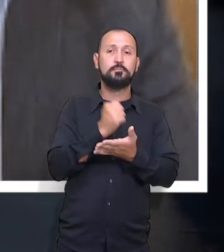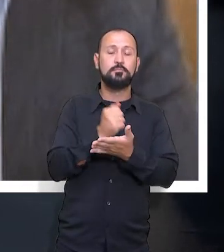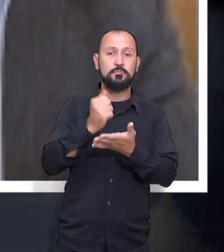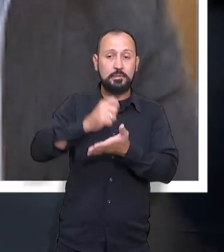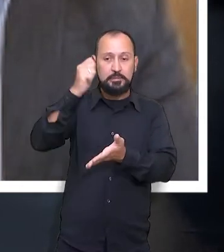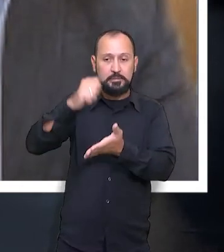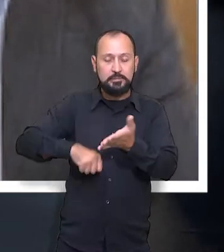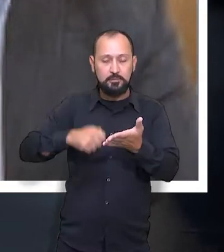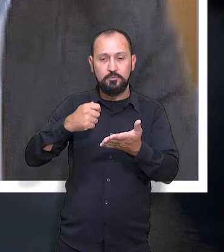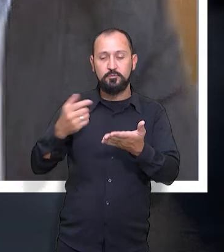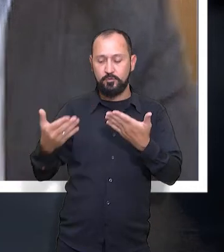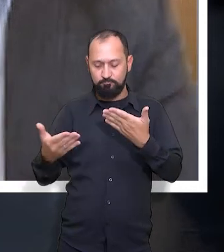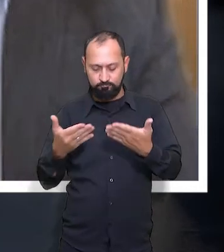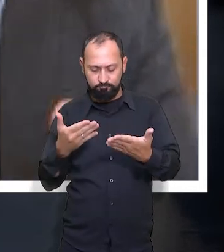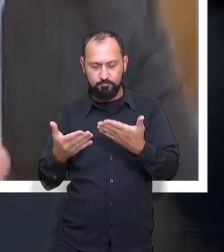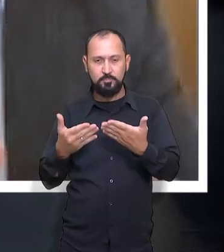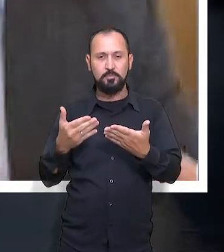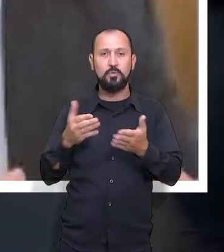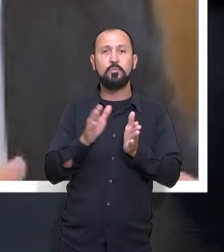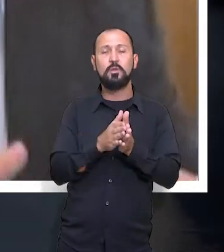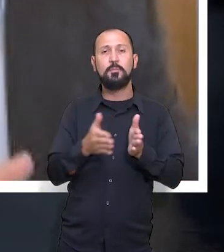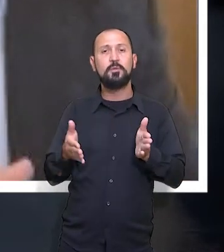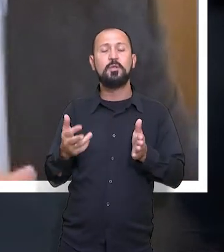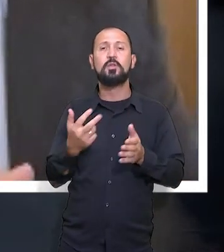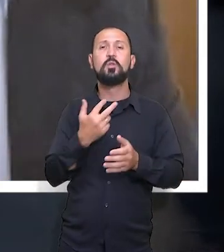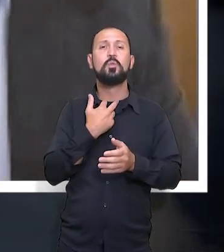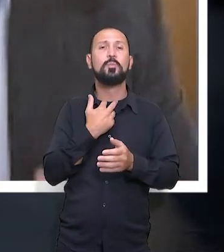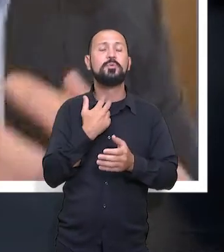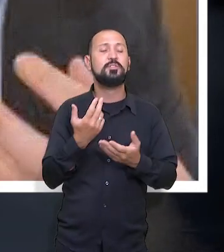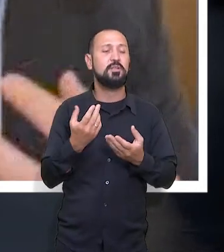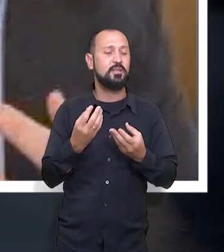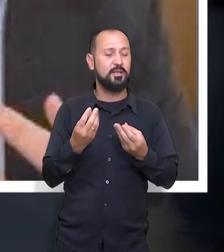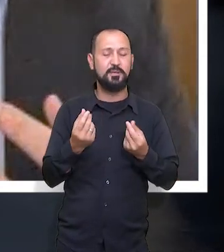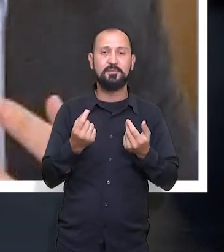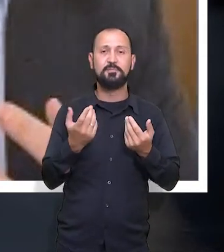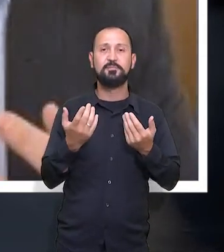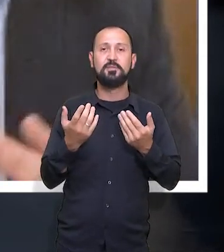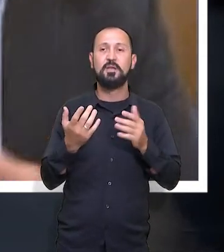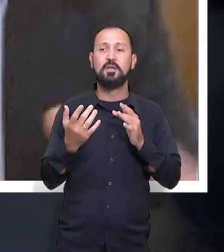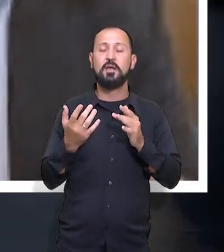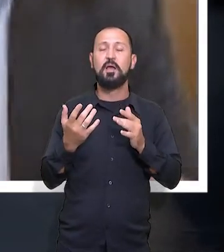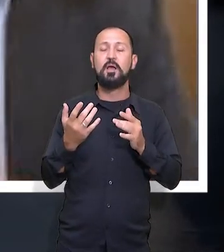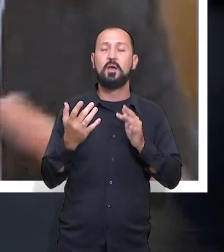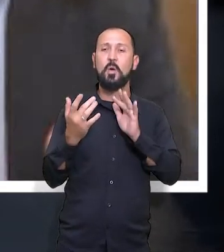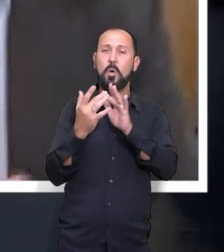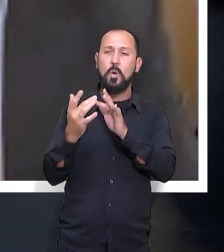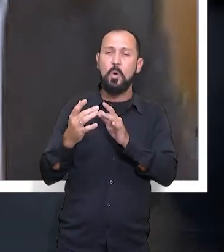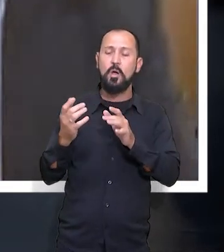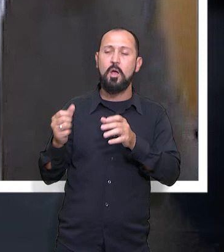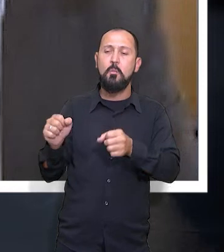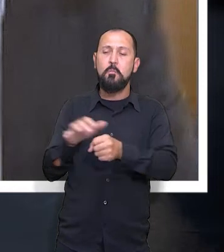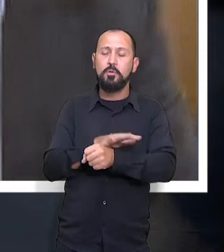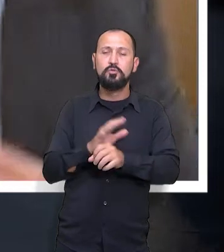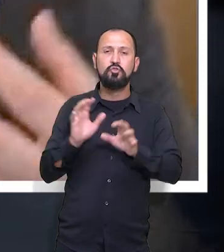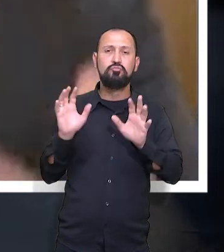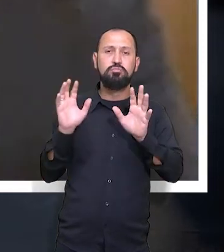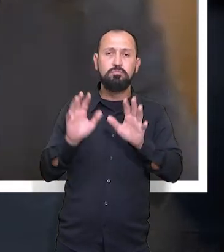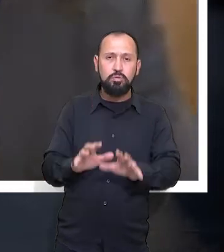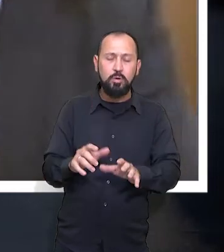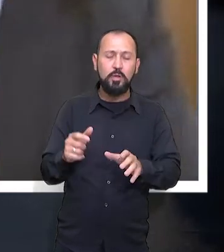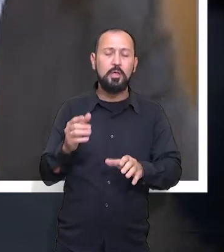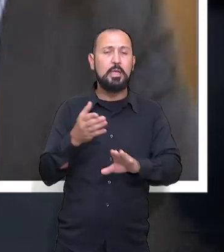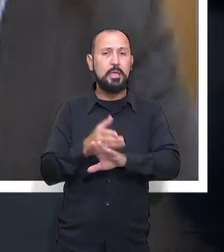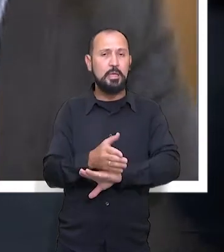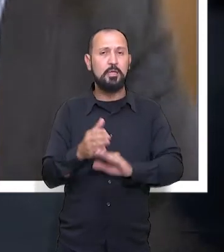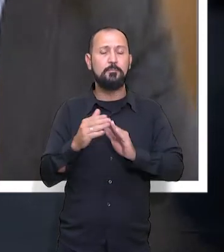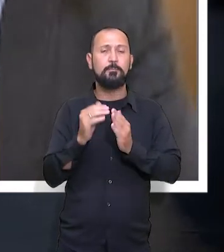a autenticação de firma, né? A gente ficou em um período que não poderia ter muitas pessoas no mesmo local, então você não